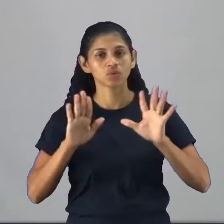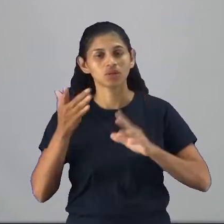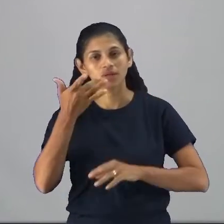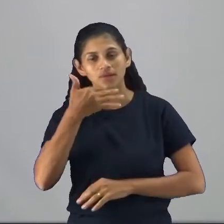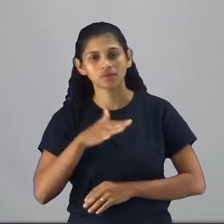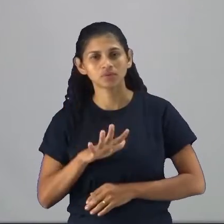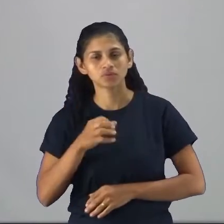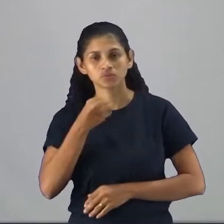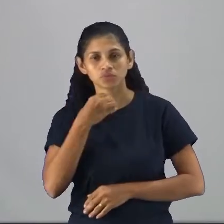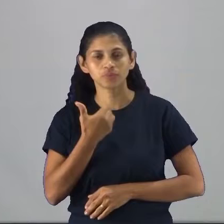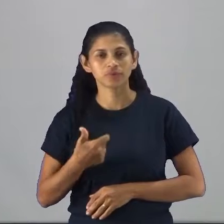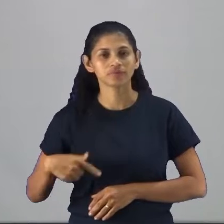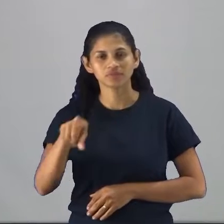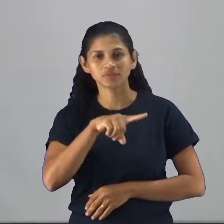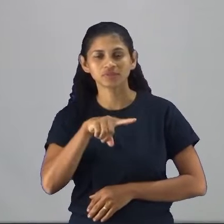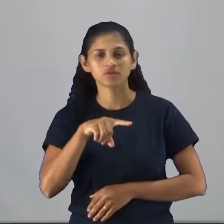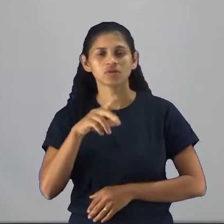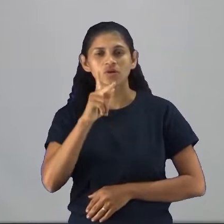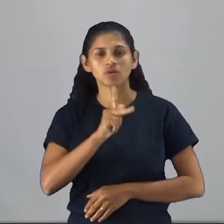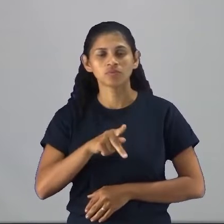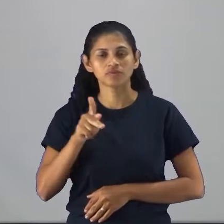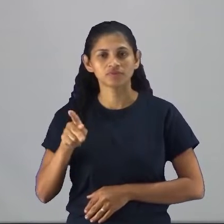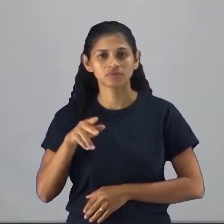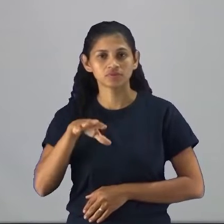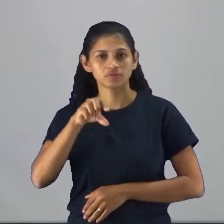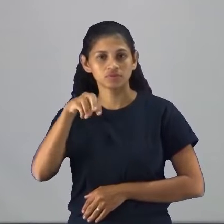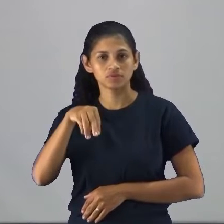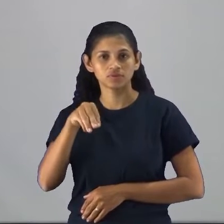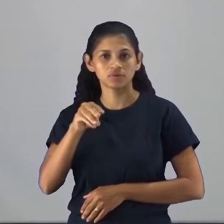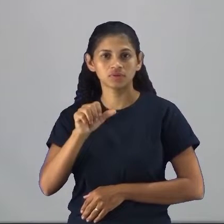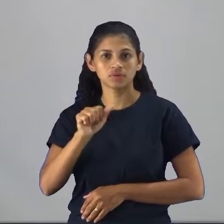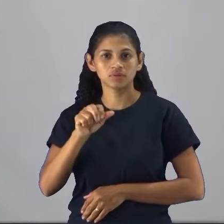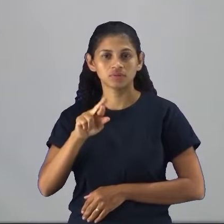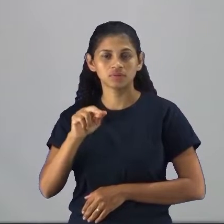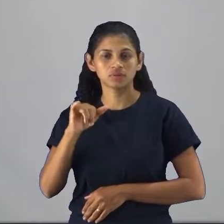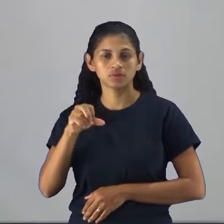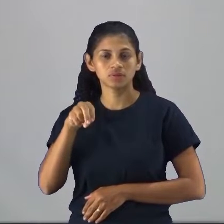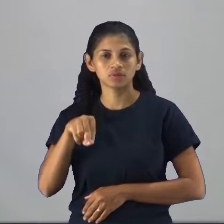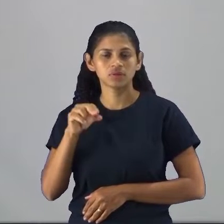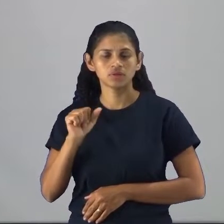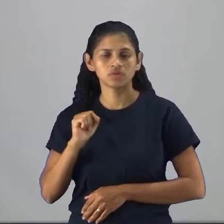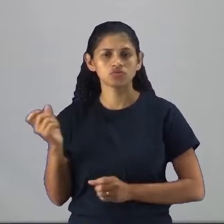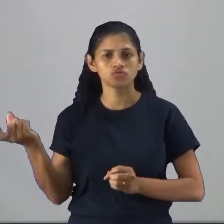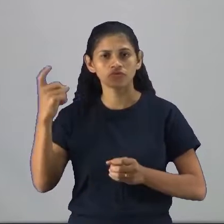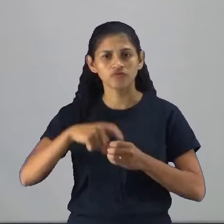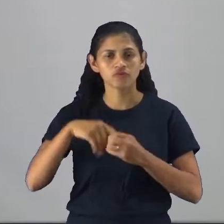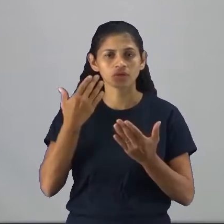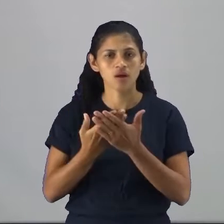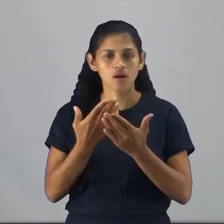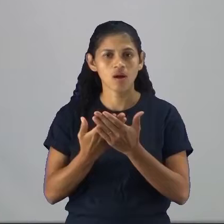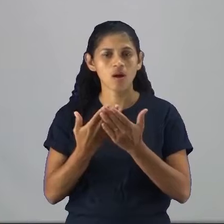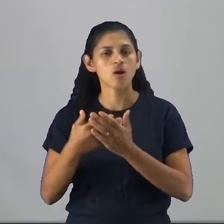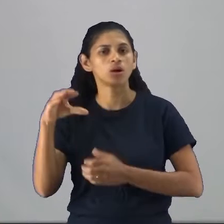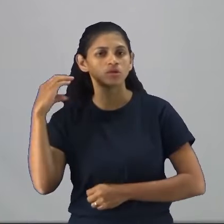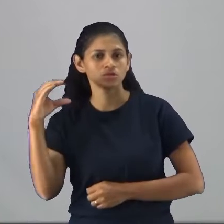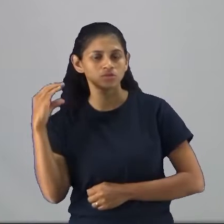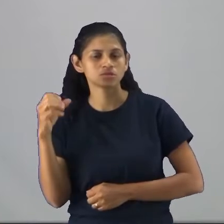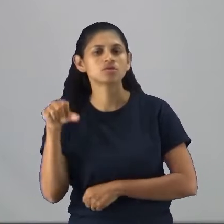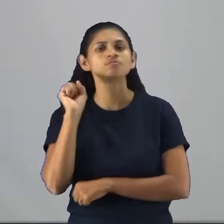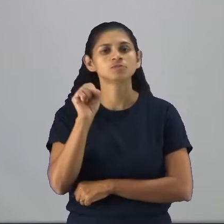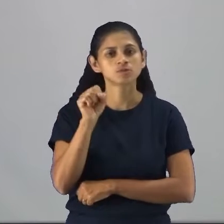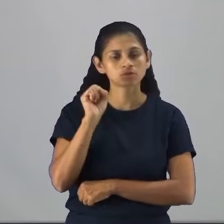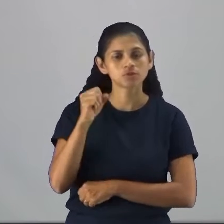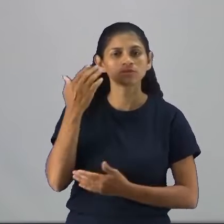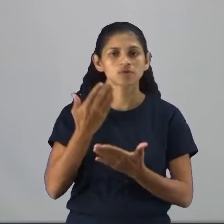Olá, crianças, tudo bem com vocês? Eu sou a professora Marina, estamos de volta para a nossa aula de ciências. Isso mesmo, na